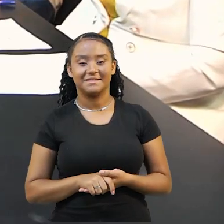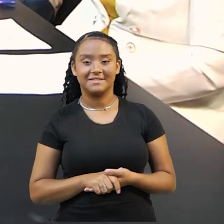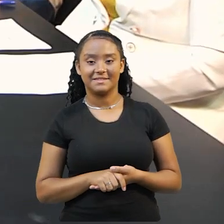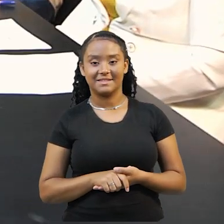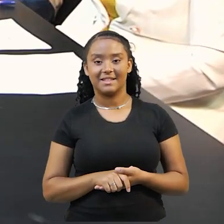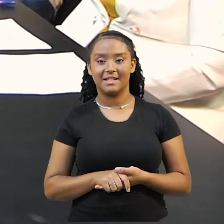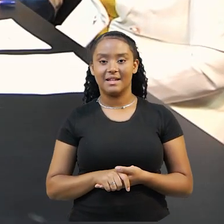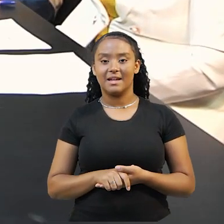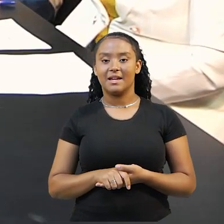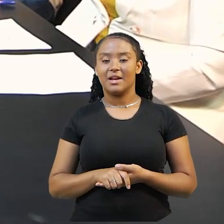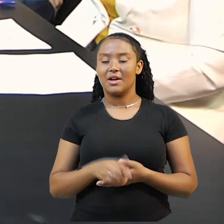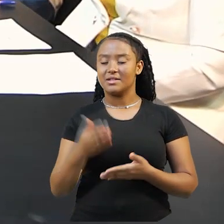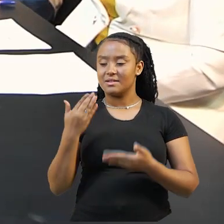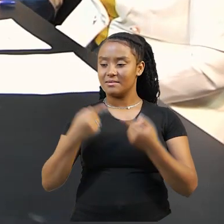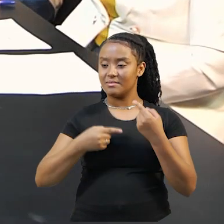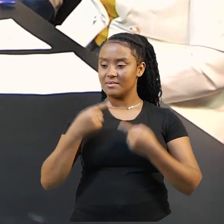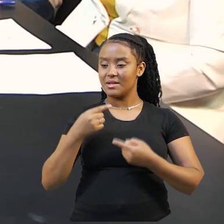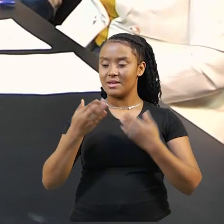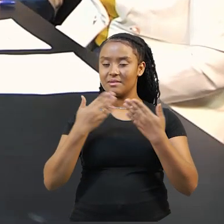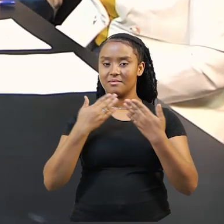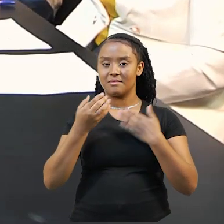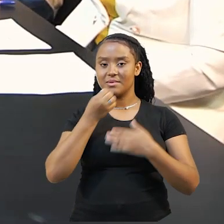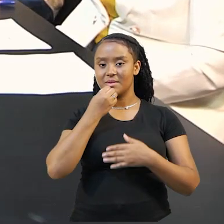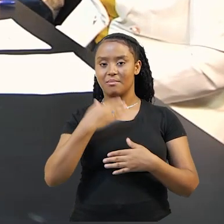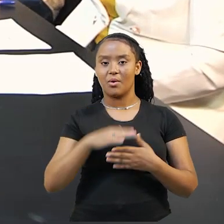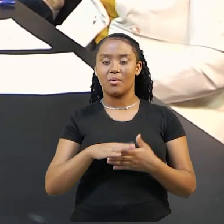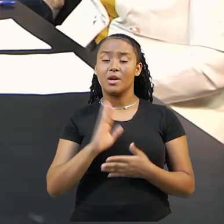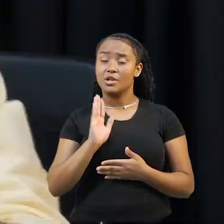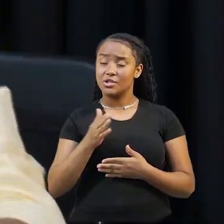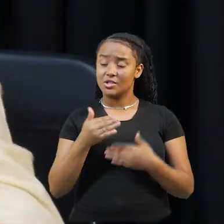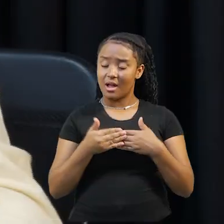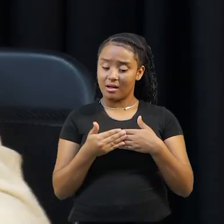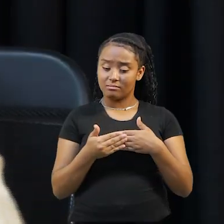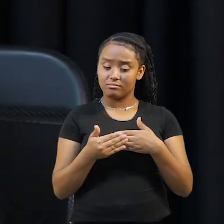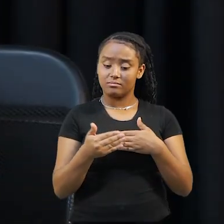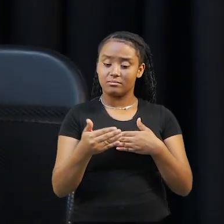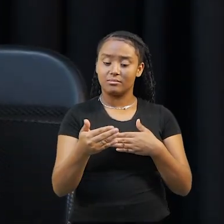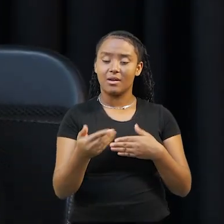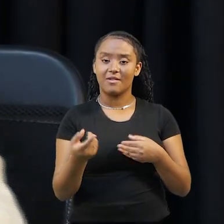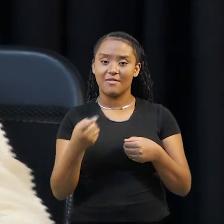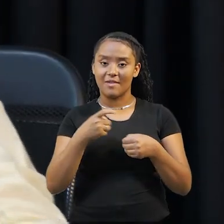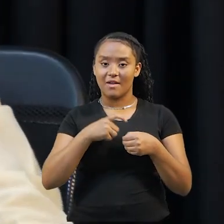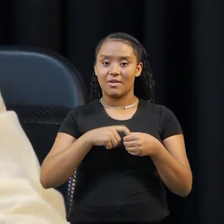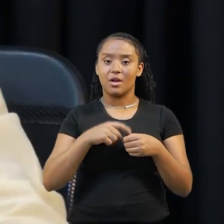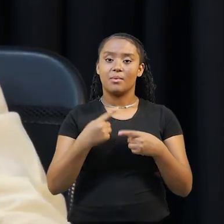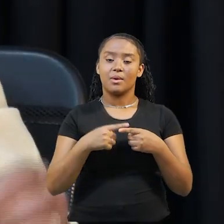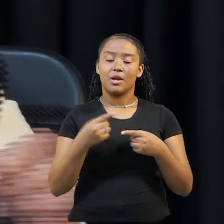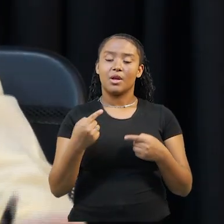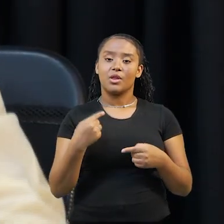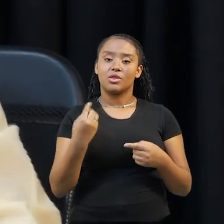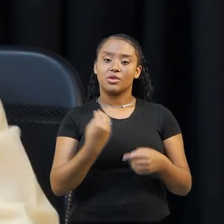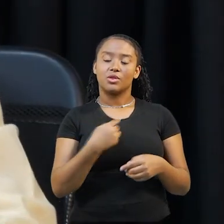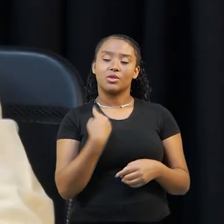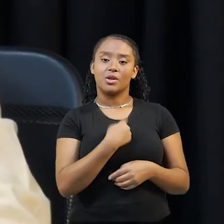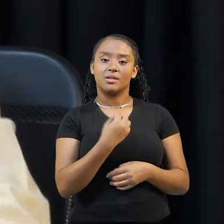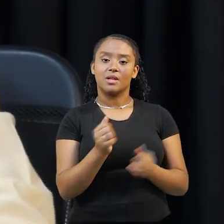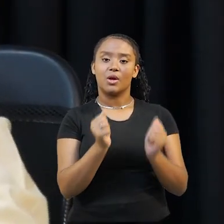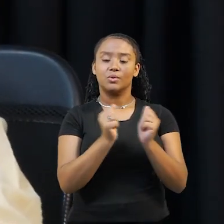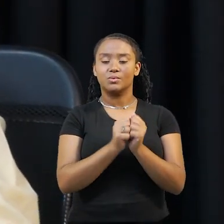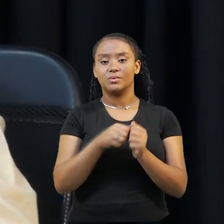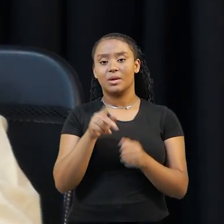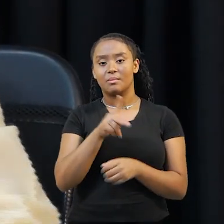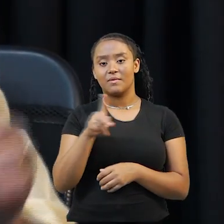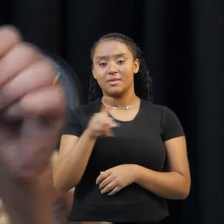Que prosa boa, hein? Essa prosa vai continuar daqui a pouquinho. A gente está aqui com a professora